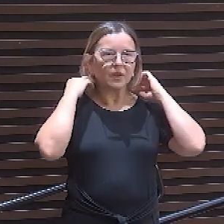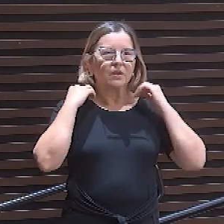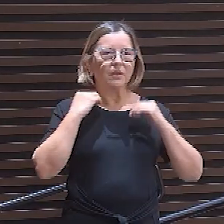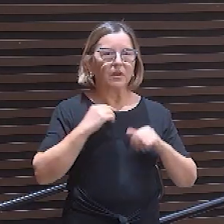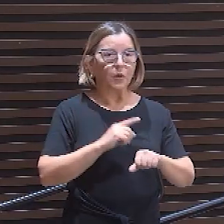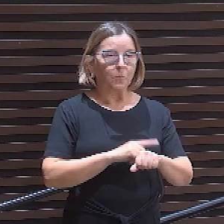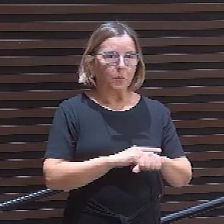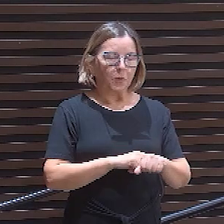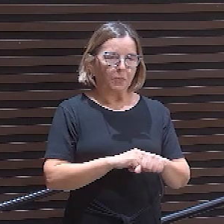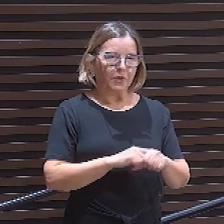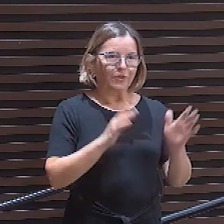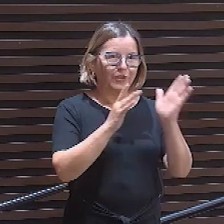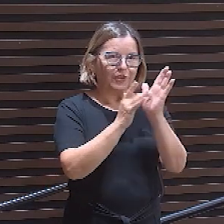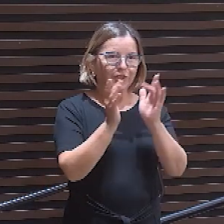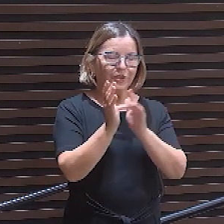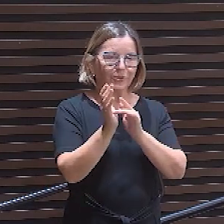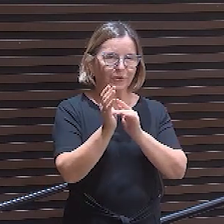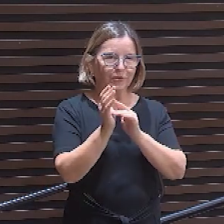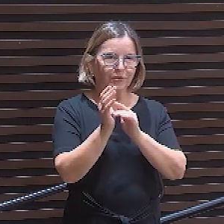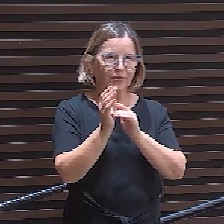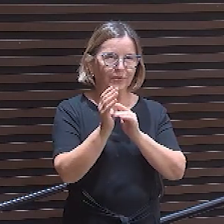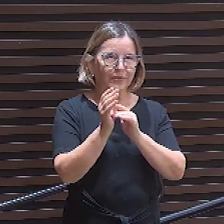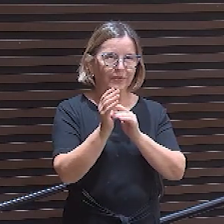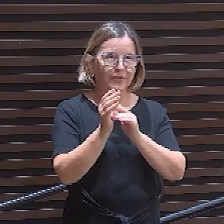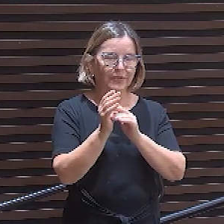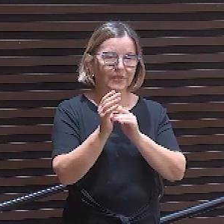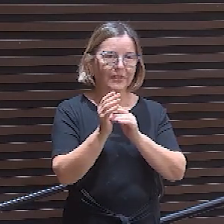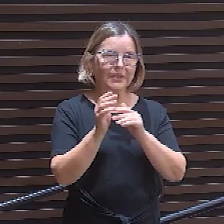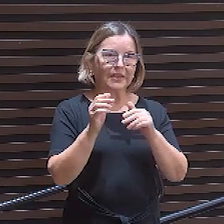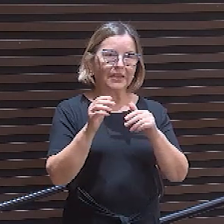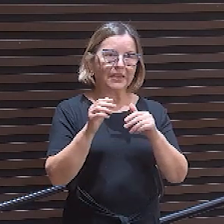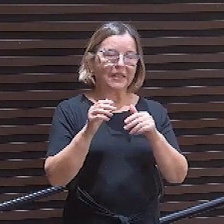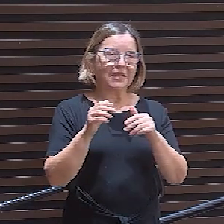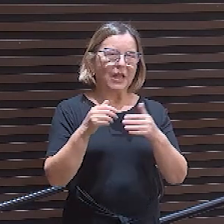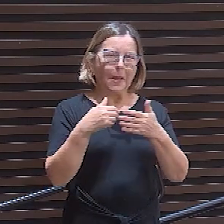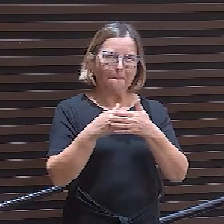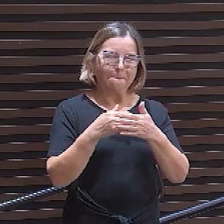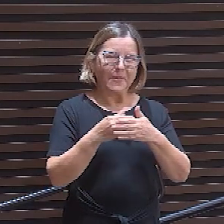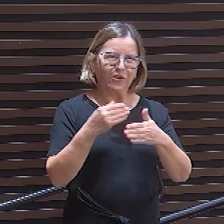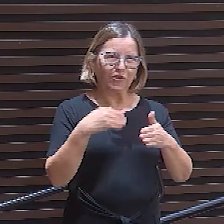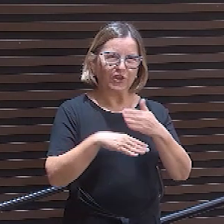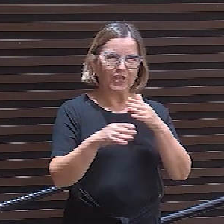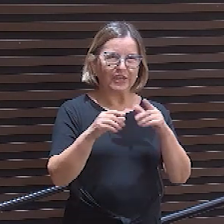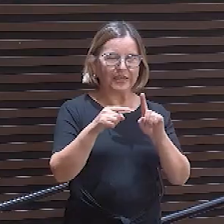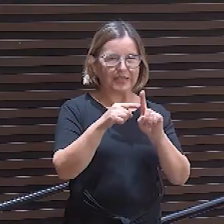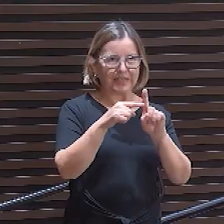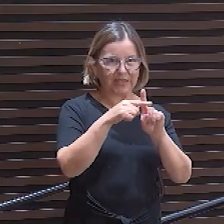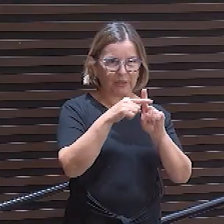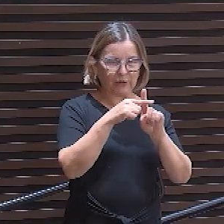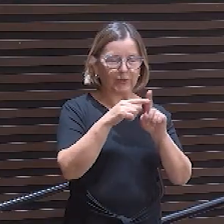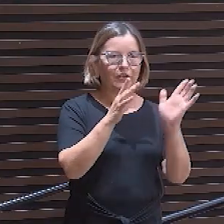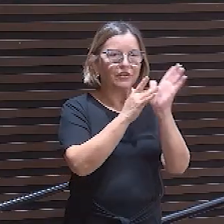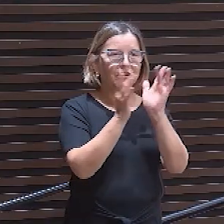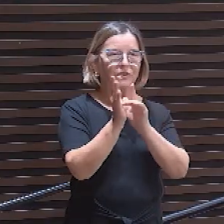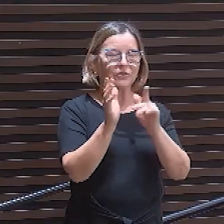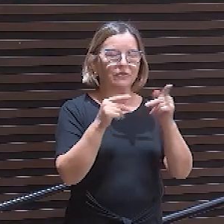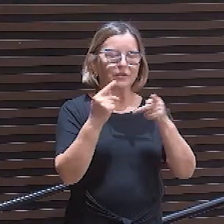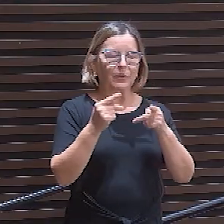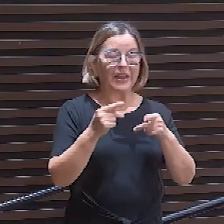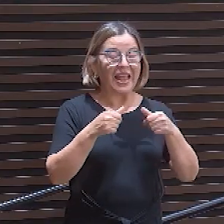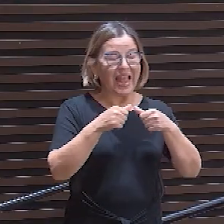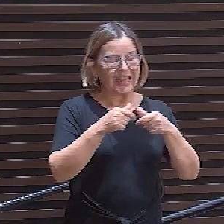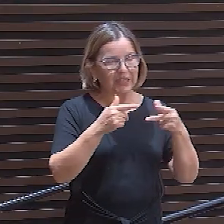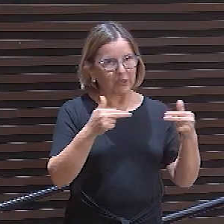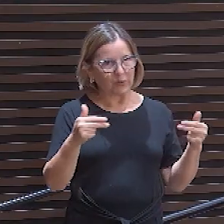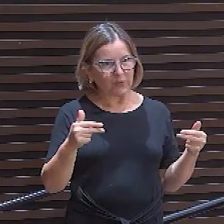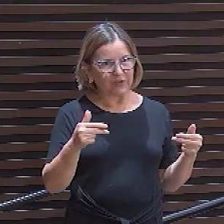a cruz, ele chamou os seus discípulos e disse assim: estas coisas eu tenho dito a vocês, para que vocês tenham